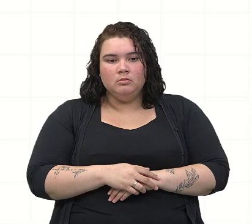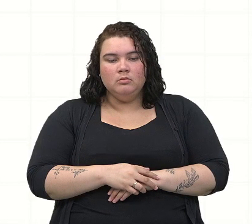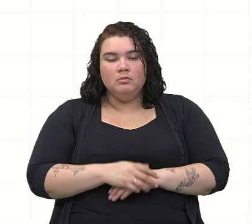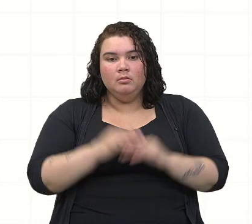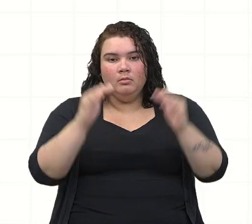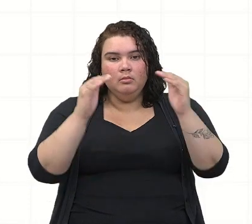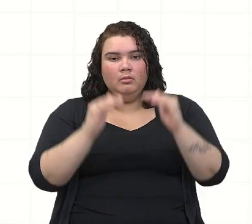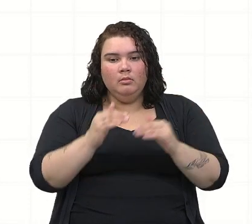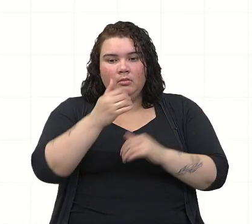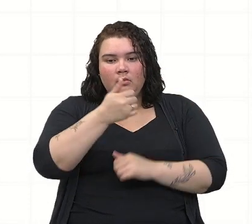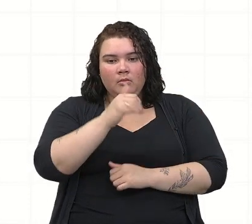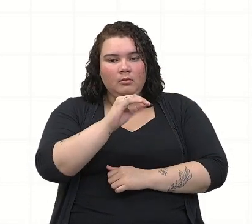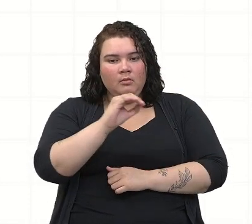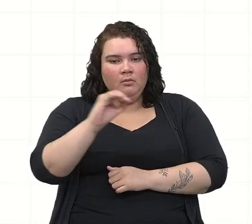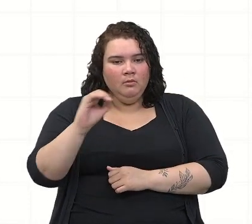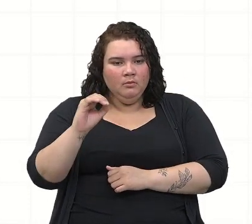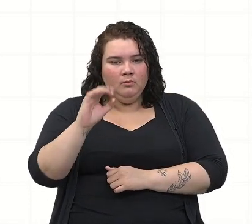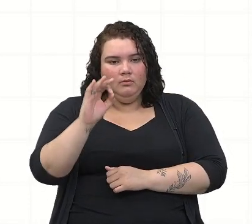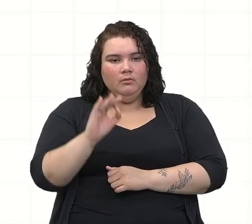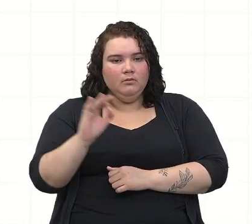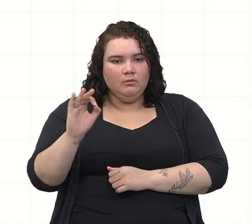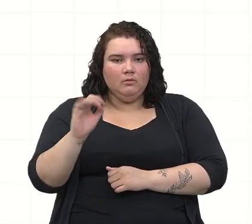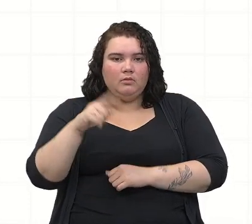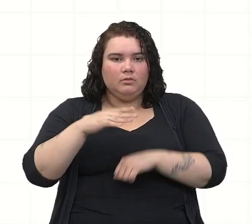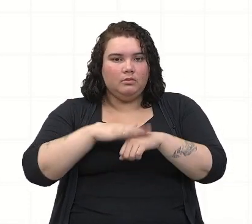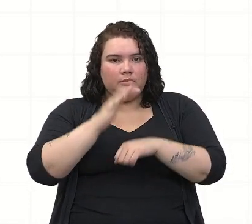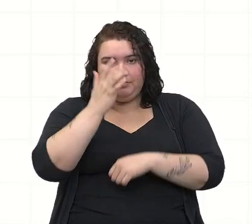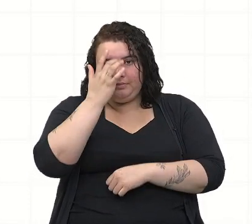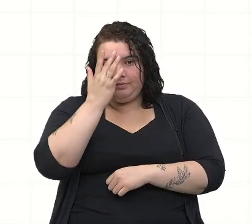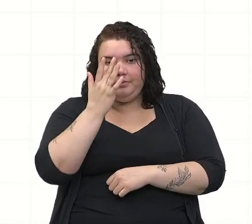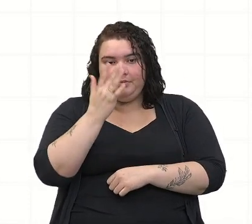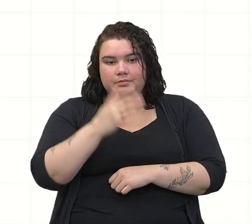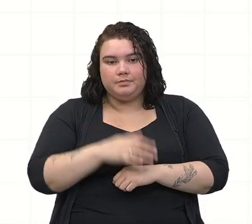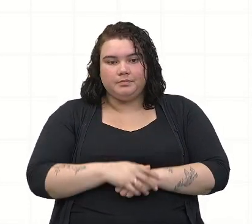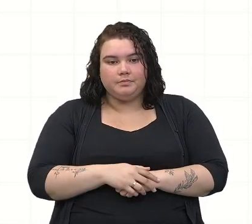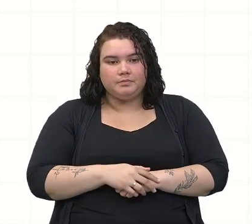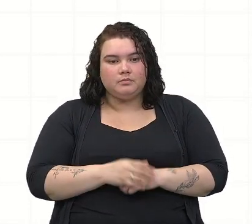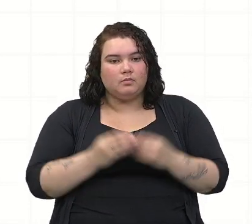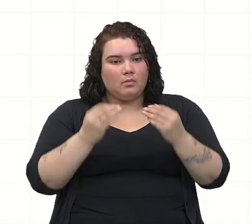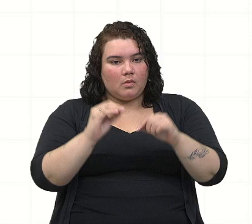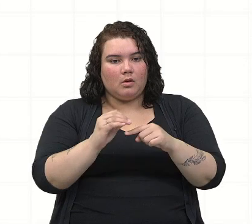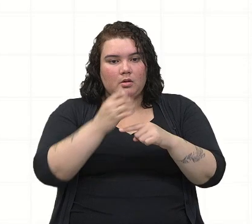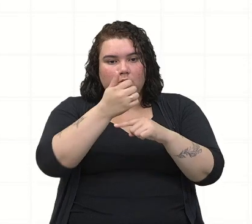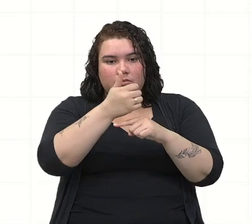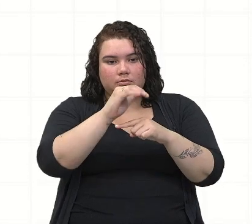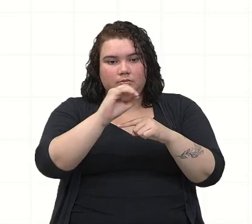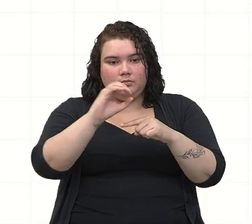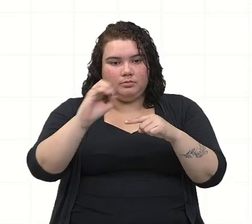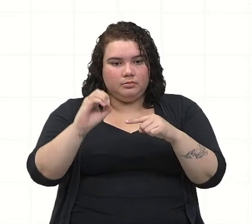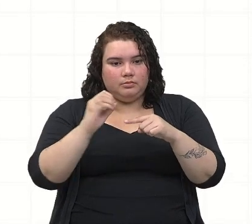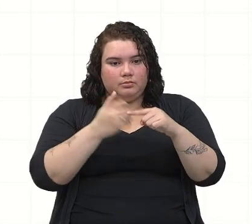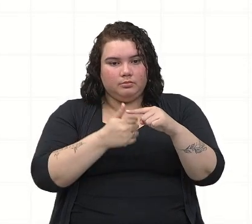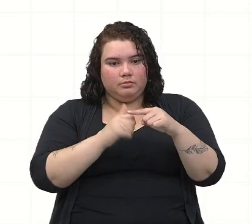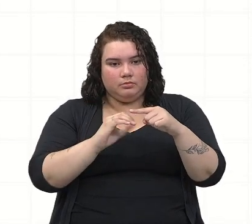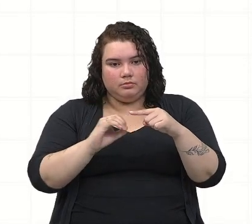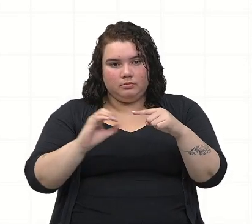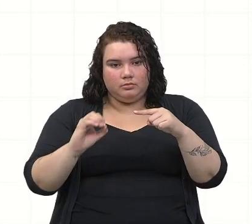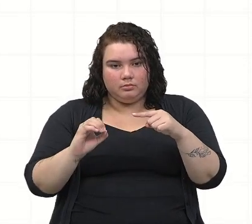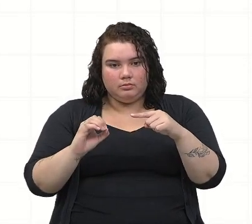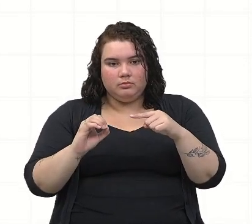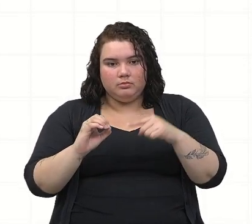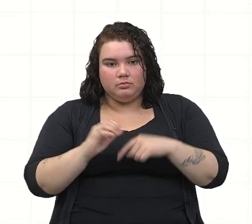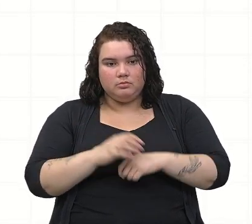100%, 100%, vamos colocar na forma de fração. Olha que legal.